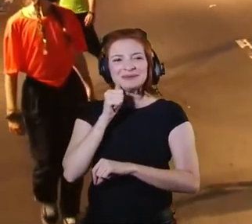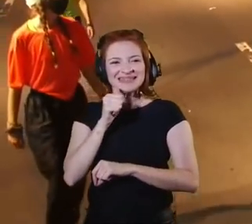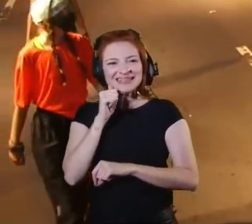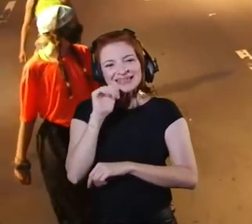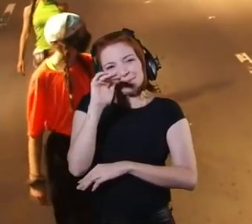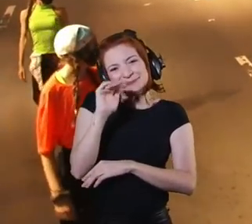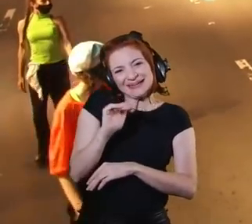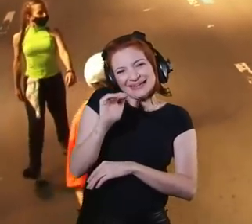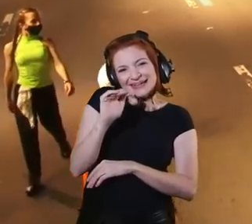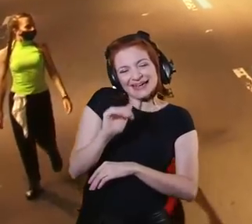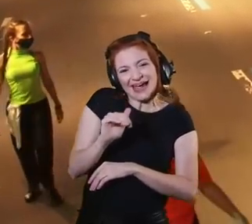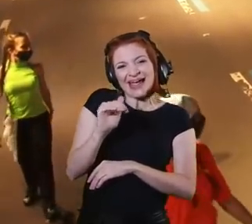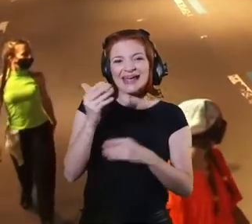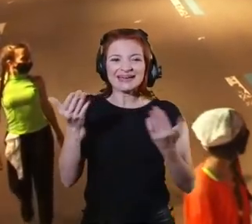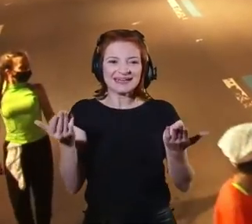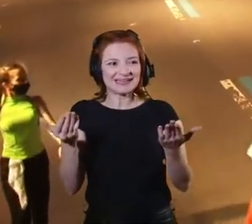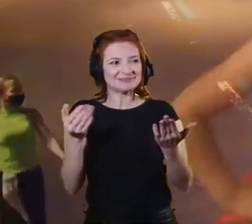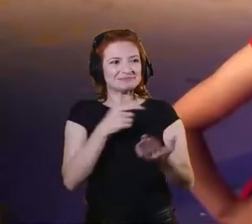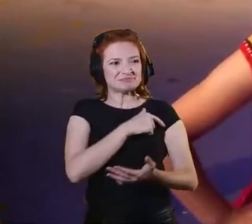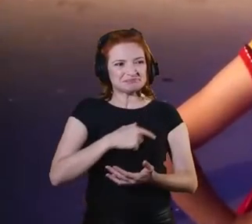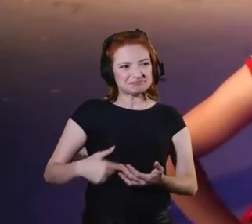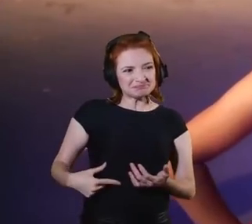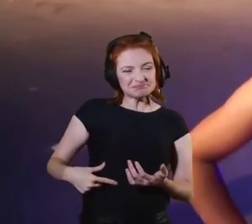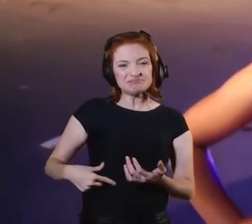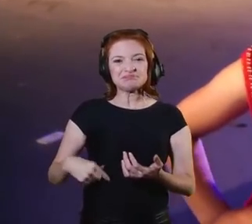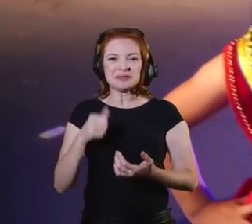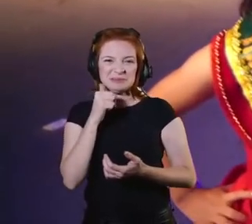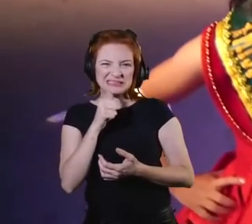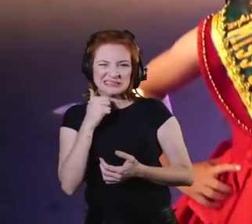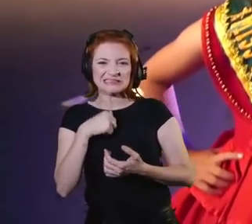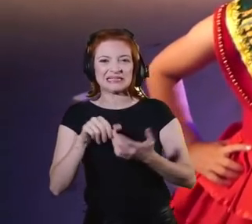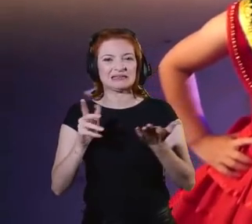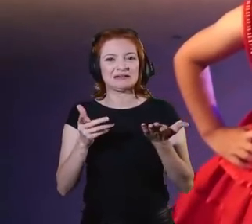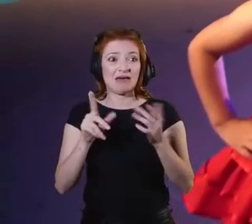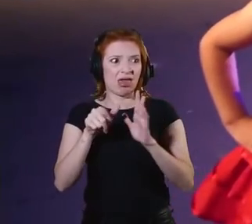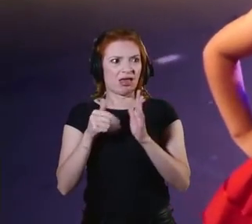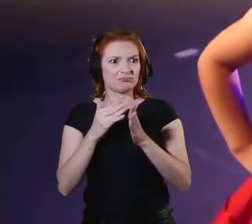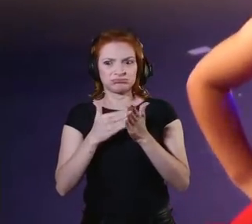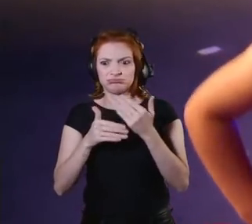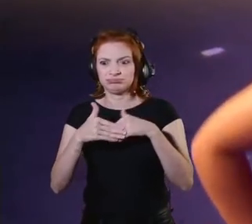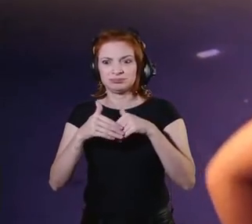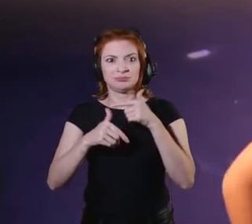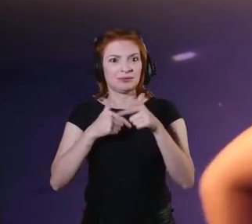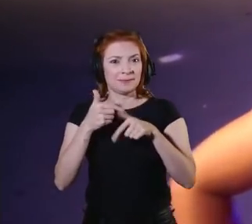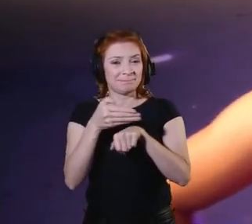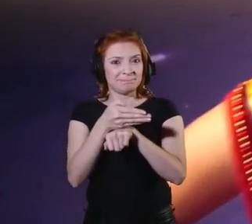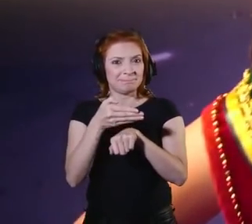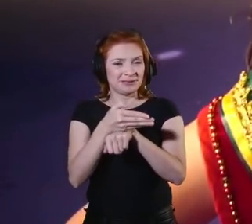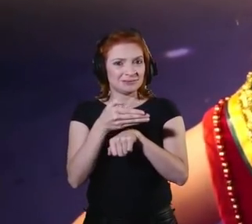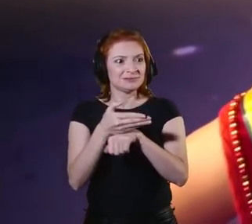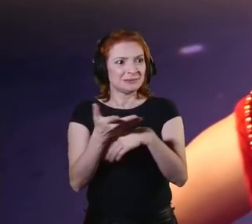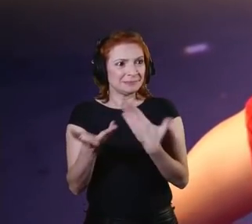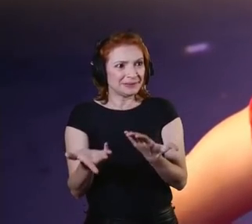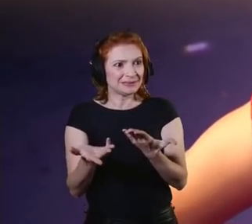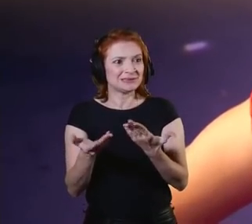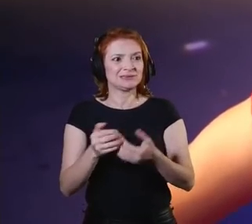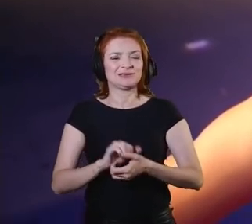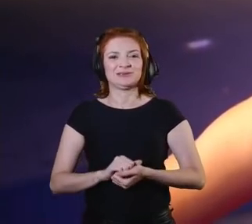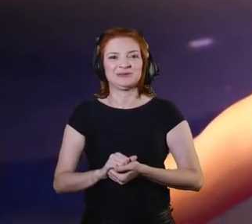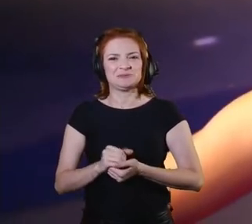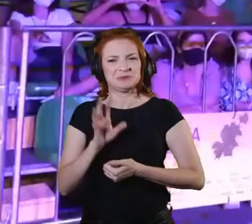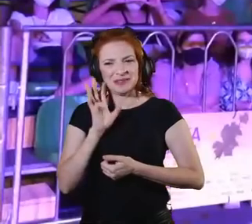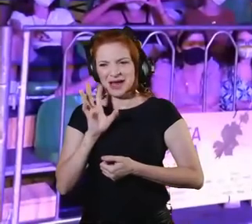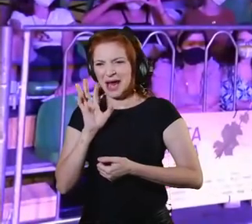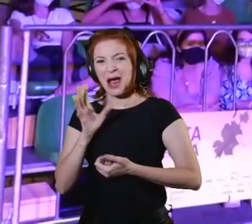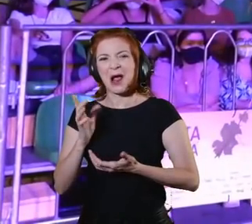misses, e enfim, tanta gente aí muito envolvida no andar aí desses legados. Muito